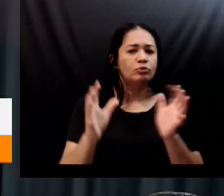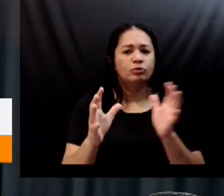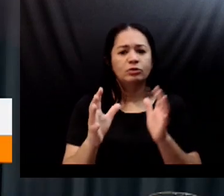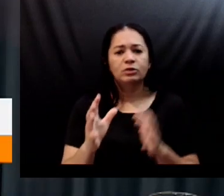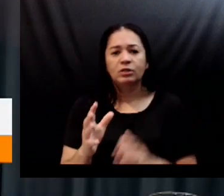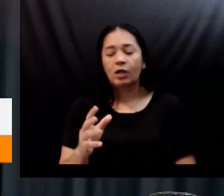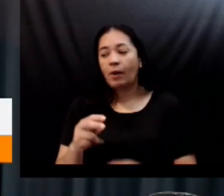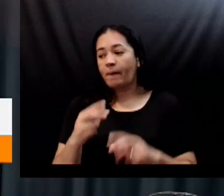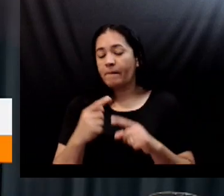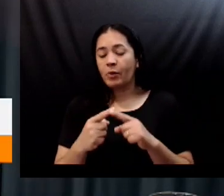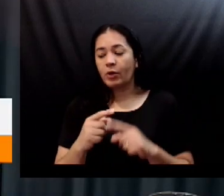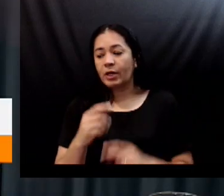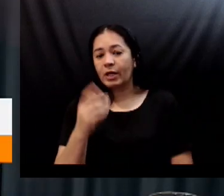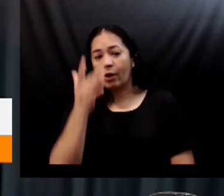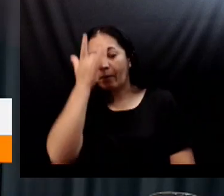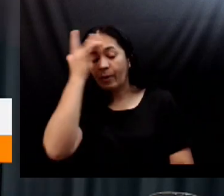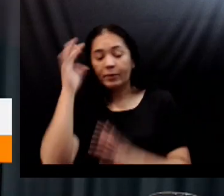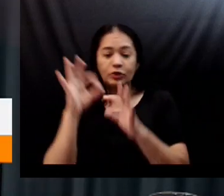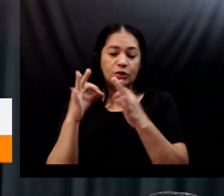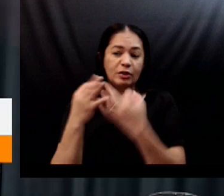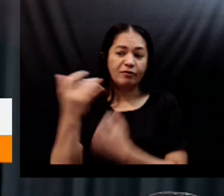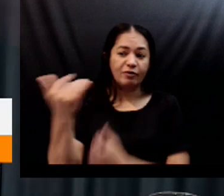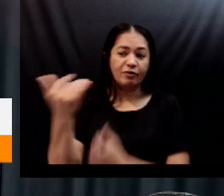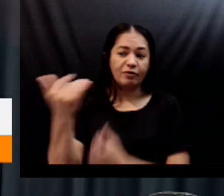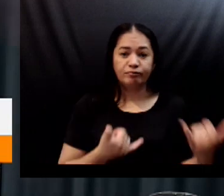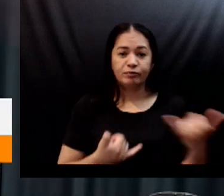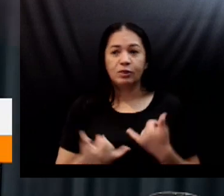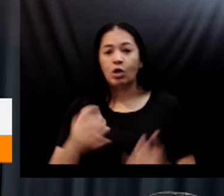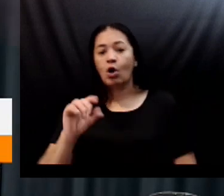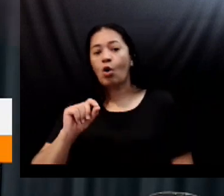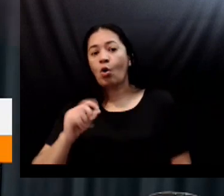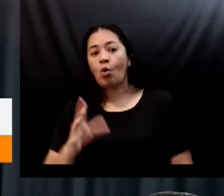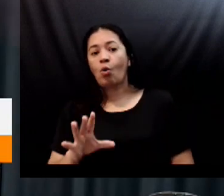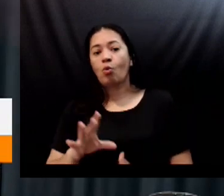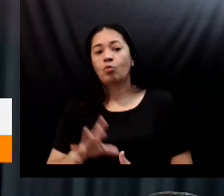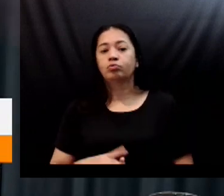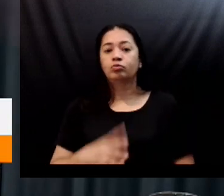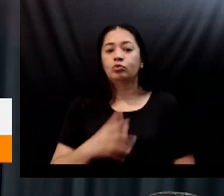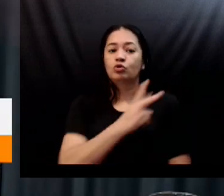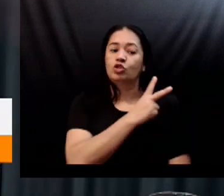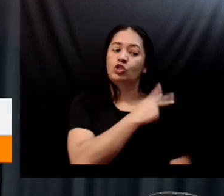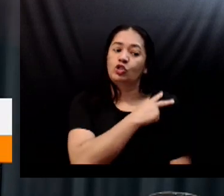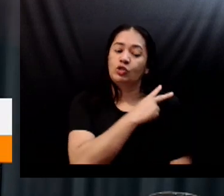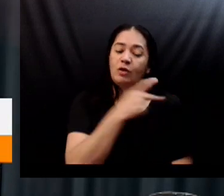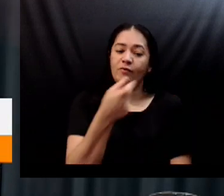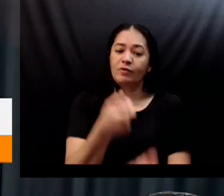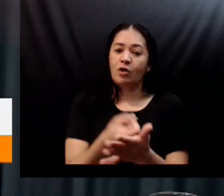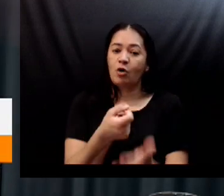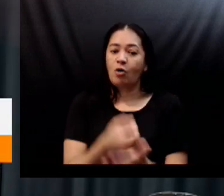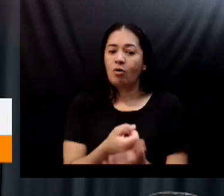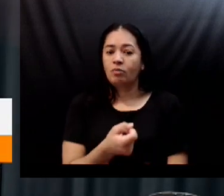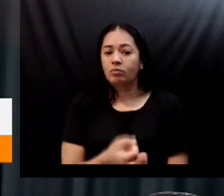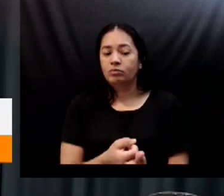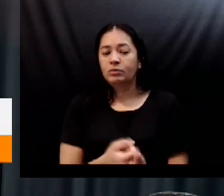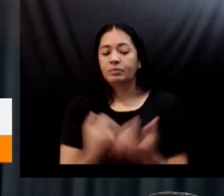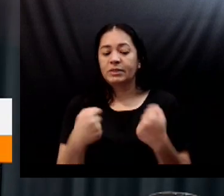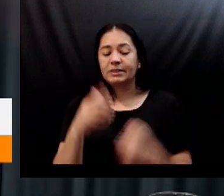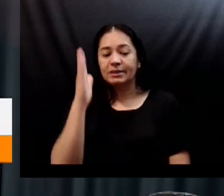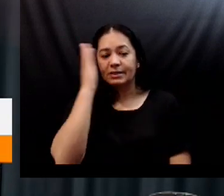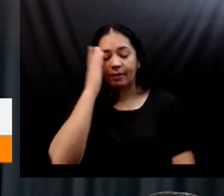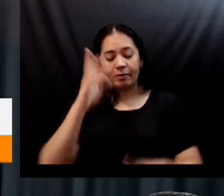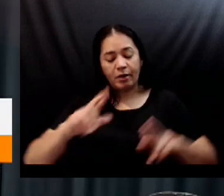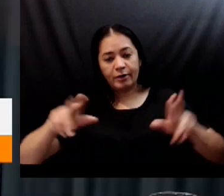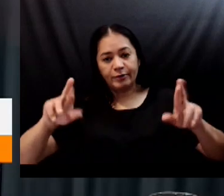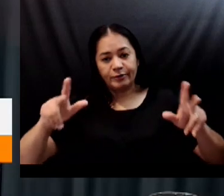familiar, é de um chefe que está te cobrando muito, e a gente entender essa diferença, sabe?